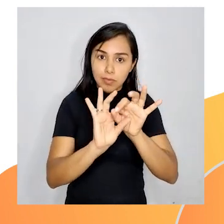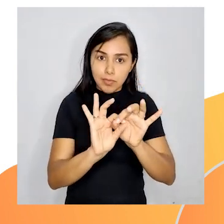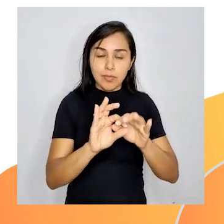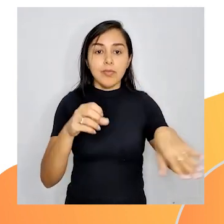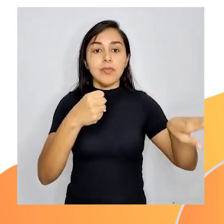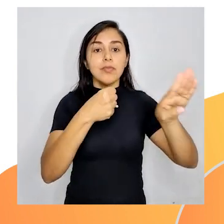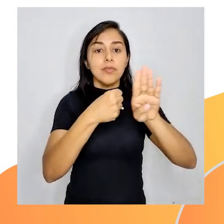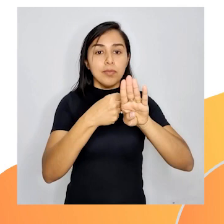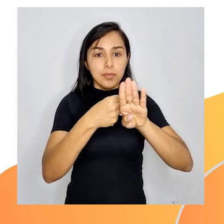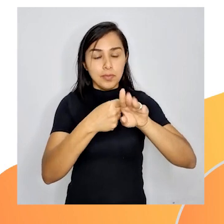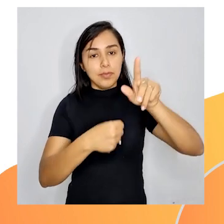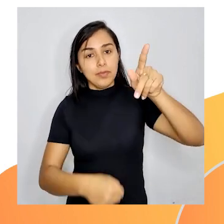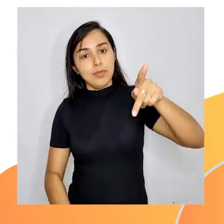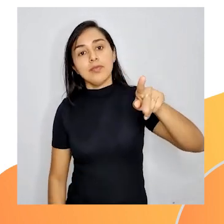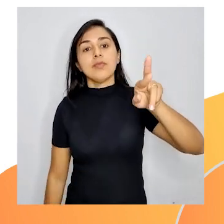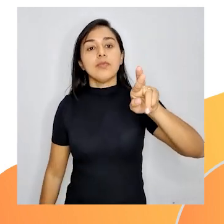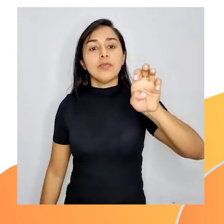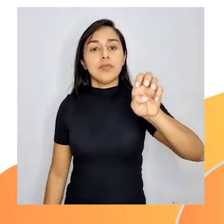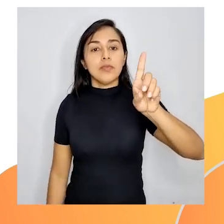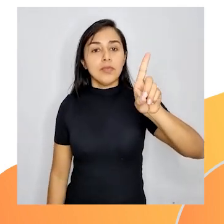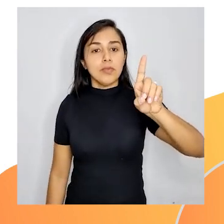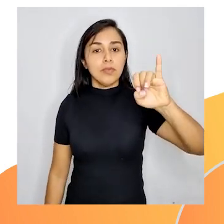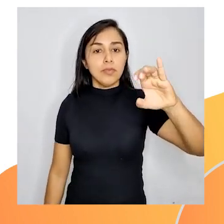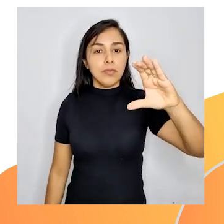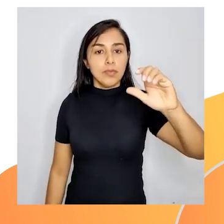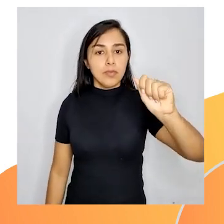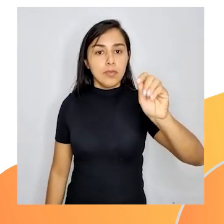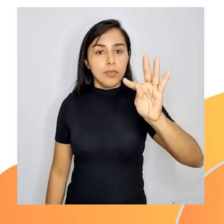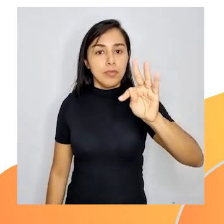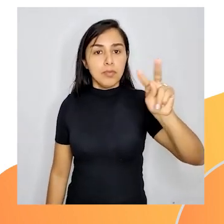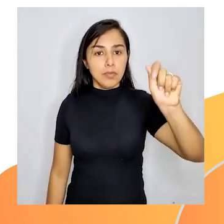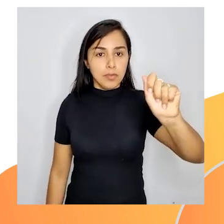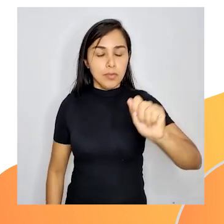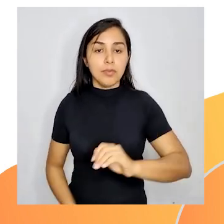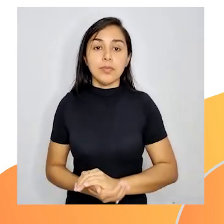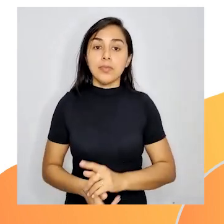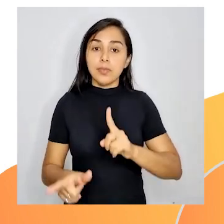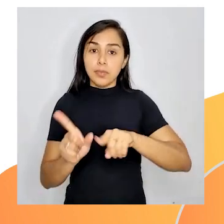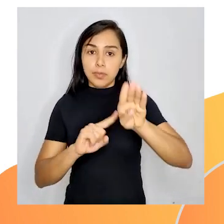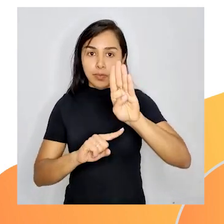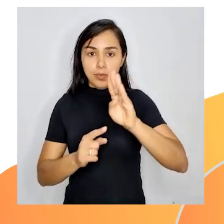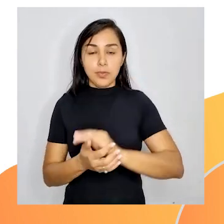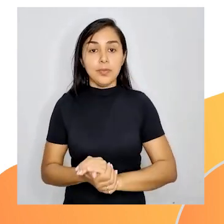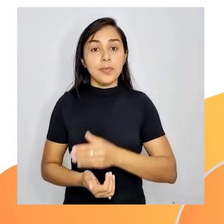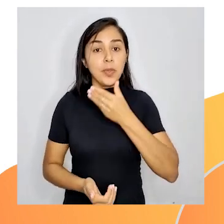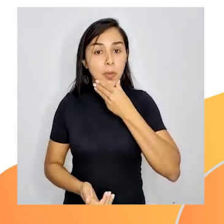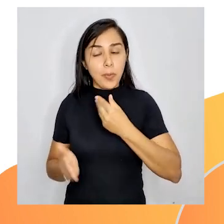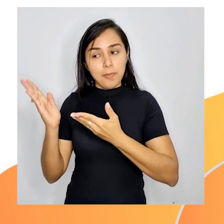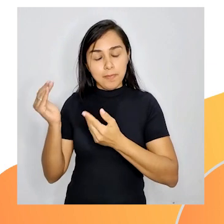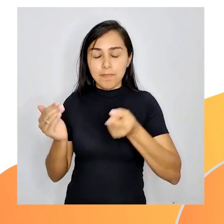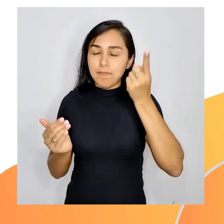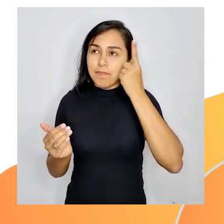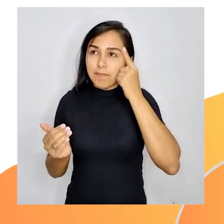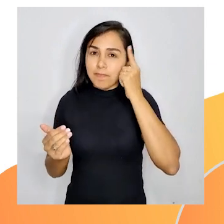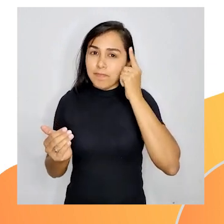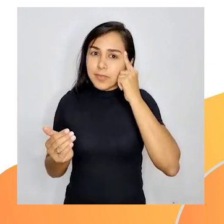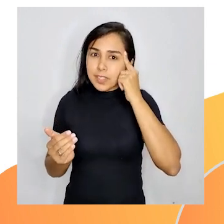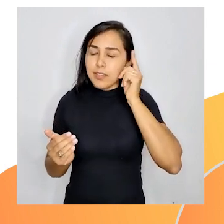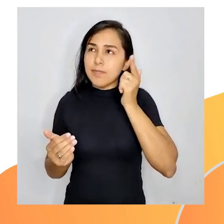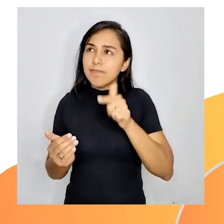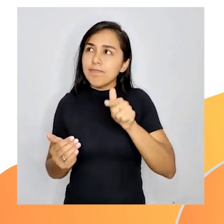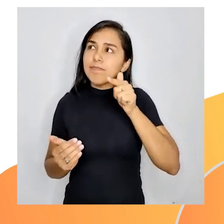substantiva, predicativa. Letra B. O rapaz pensava repetidamente uma